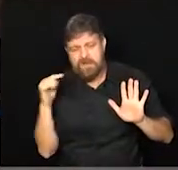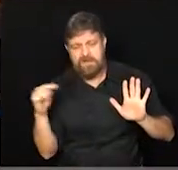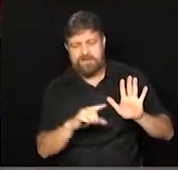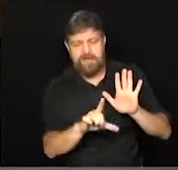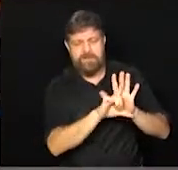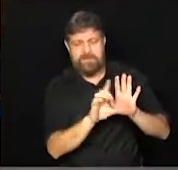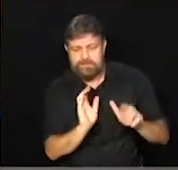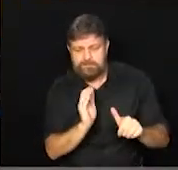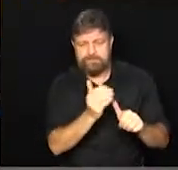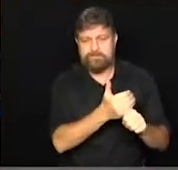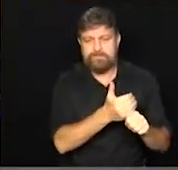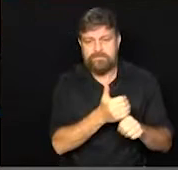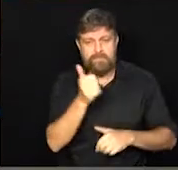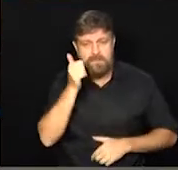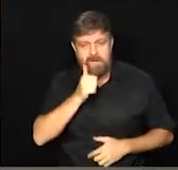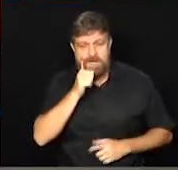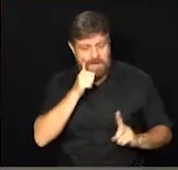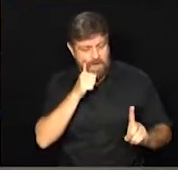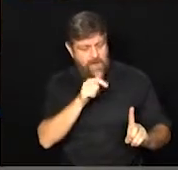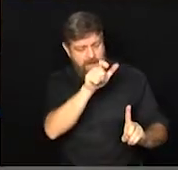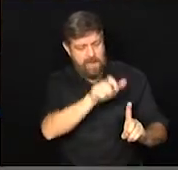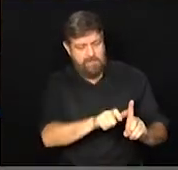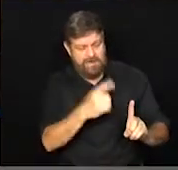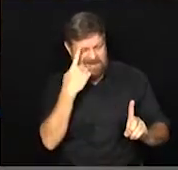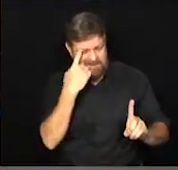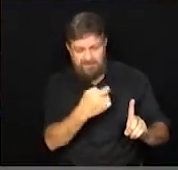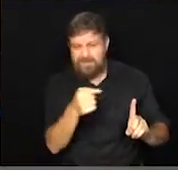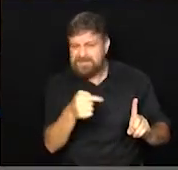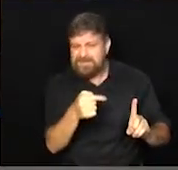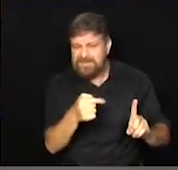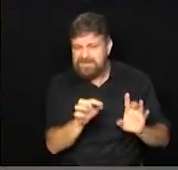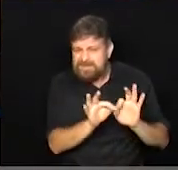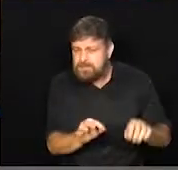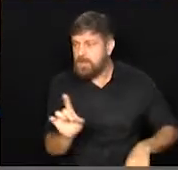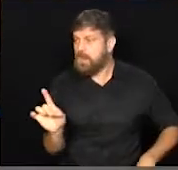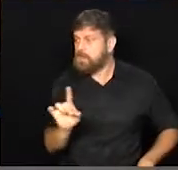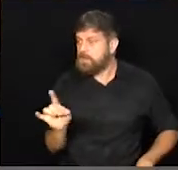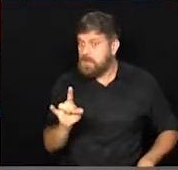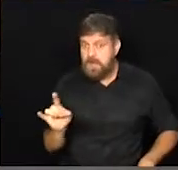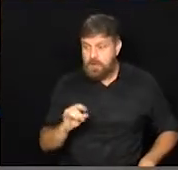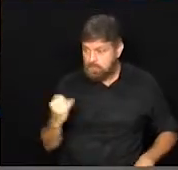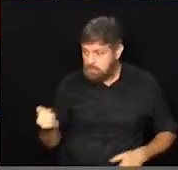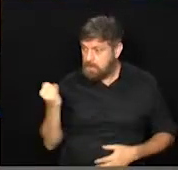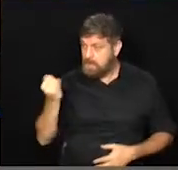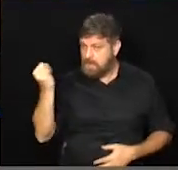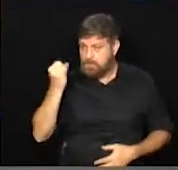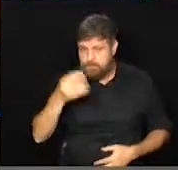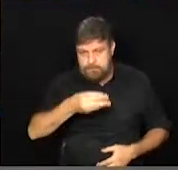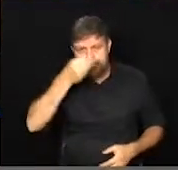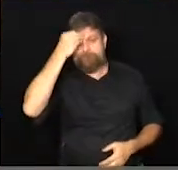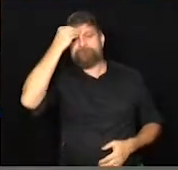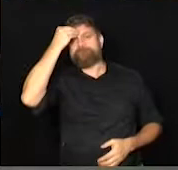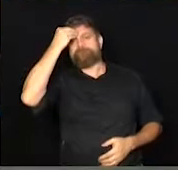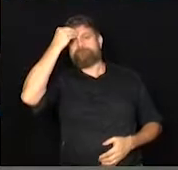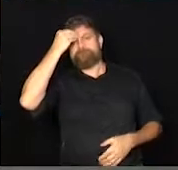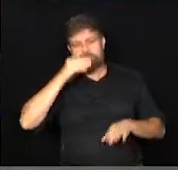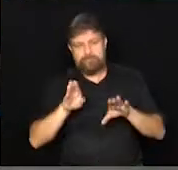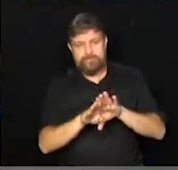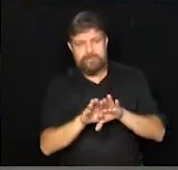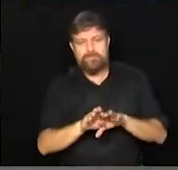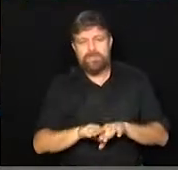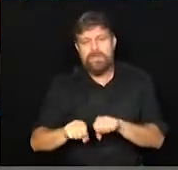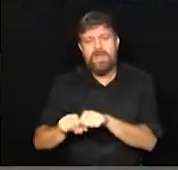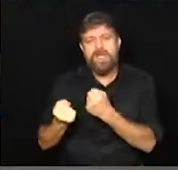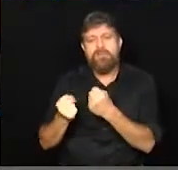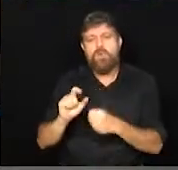a violência contra a mulher é algo menor, foi importante, né? Uma outra coisa rompeu também com a